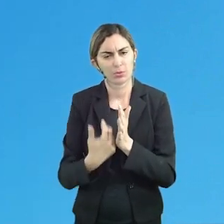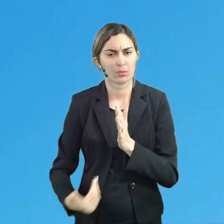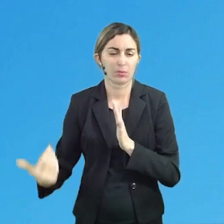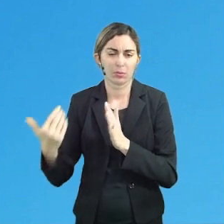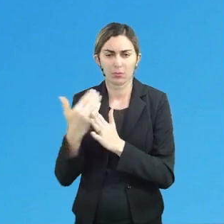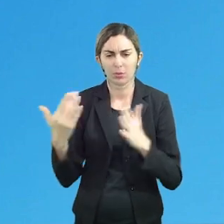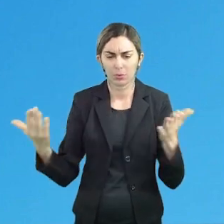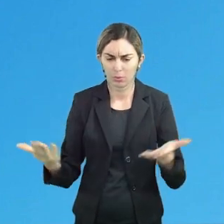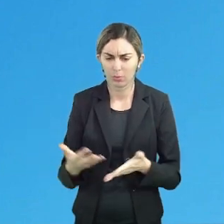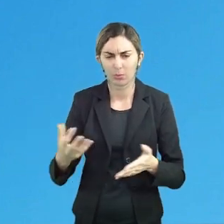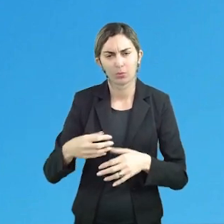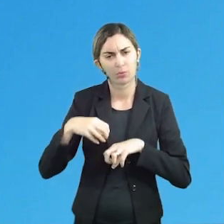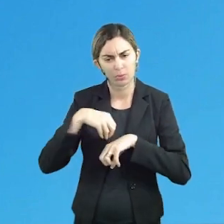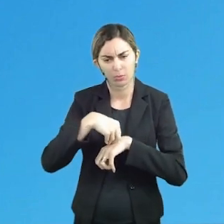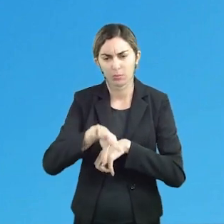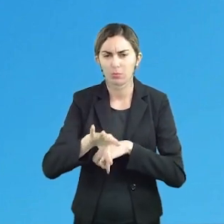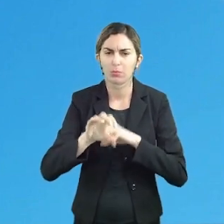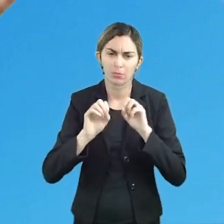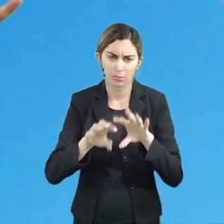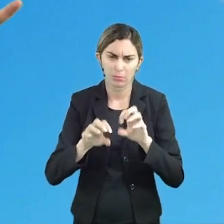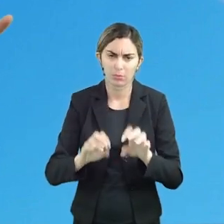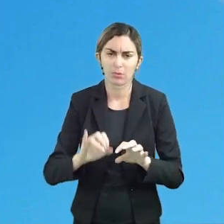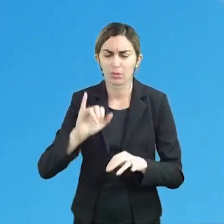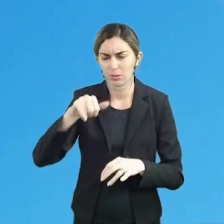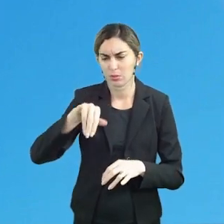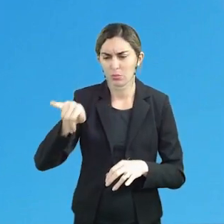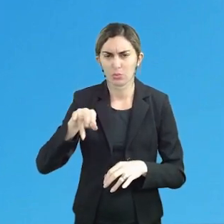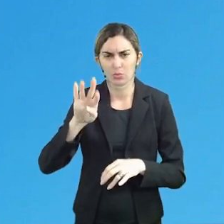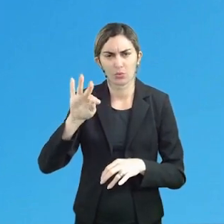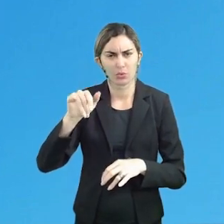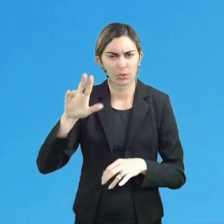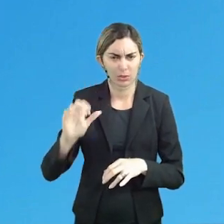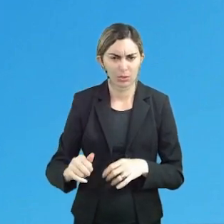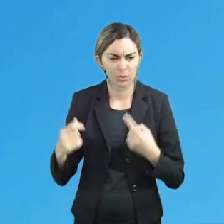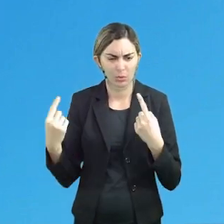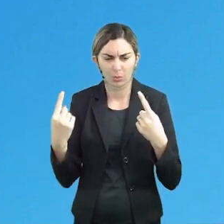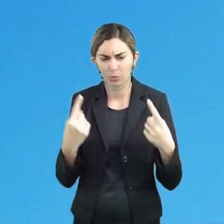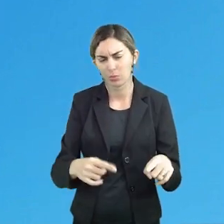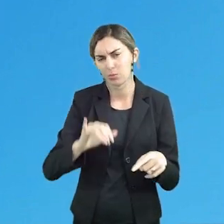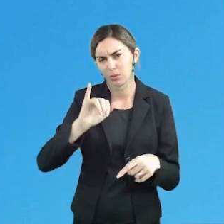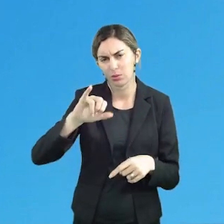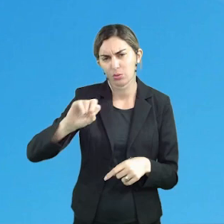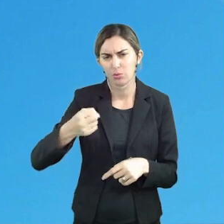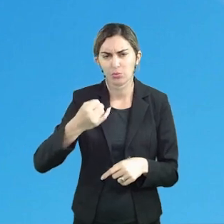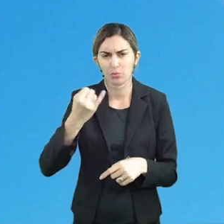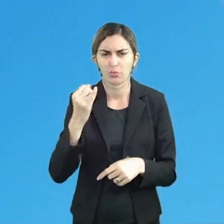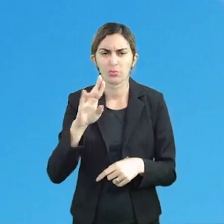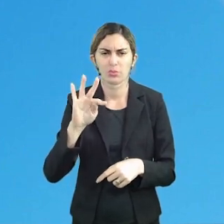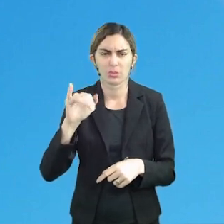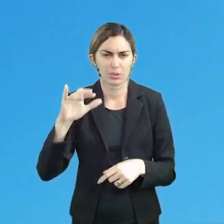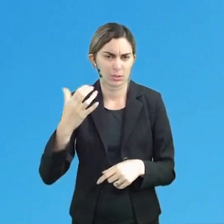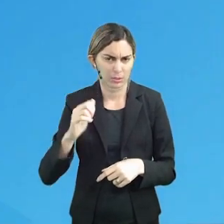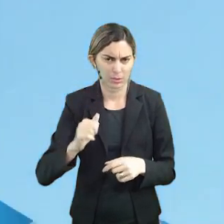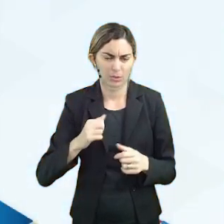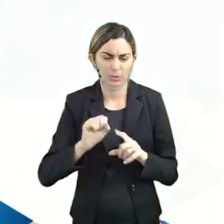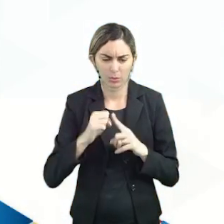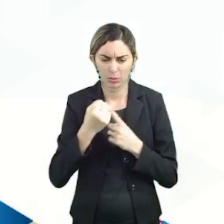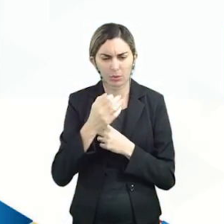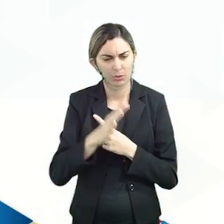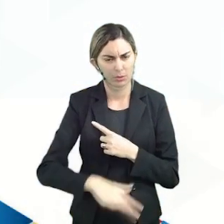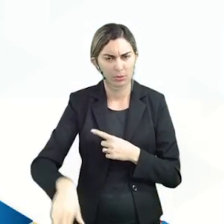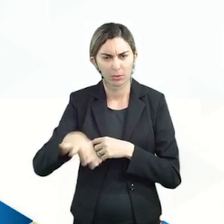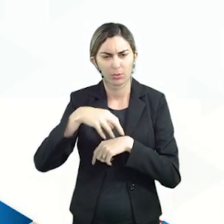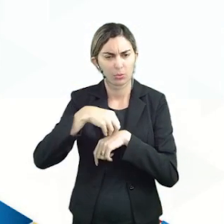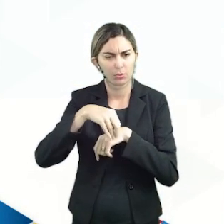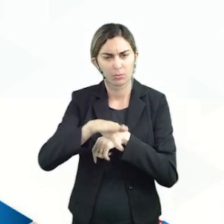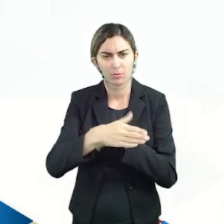E hoje, trabalhando essa questão da injustiça, aliás, contra a injustiça social. Na tela, trago para